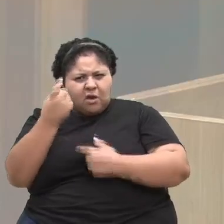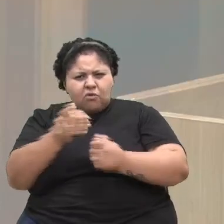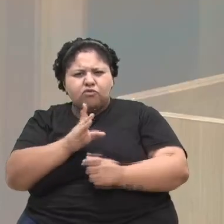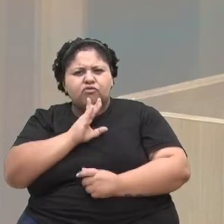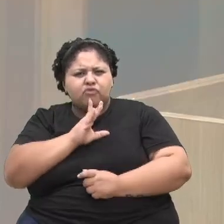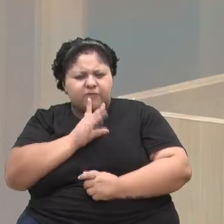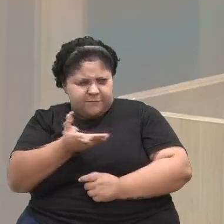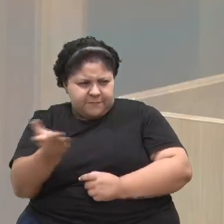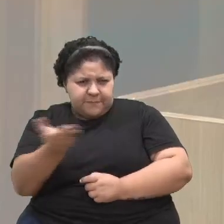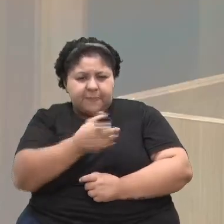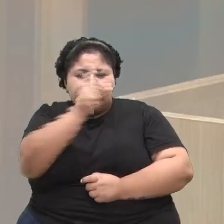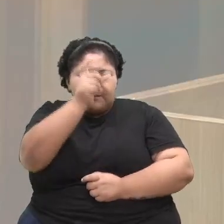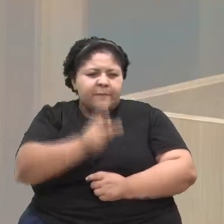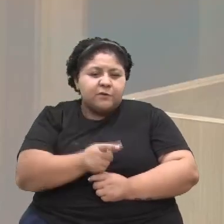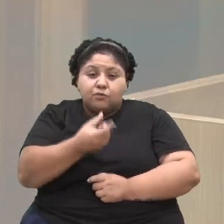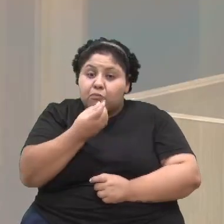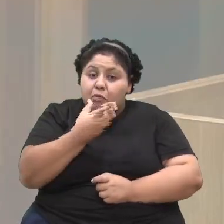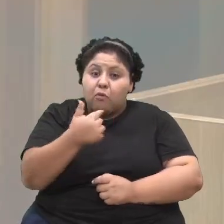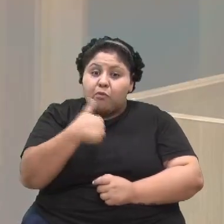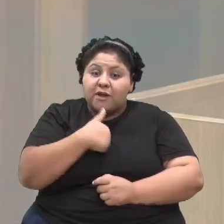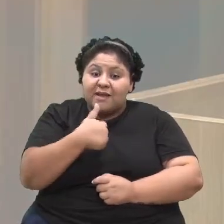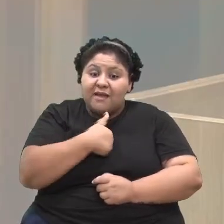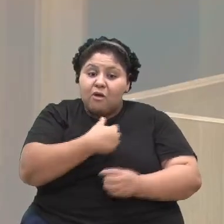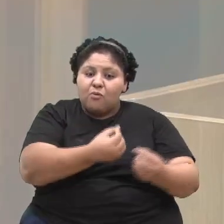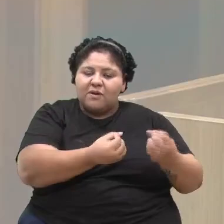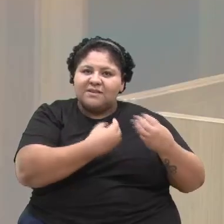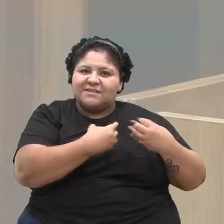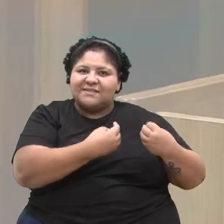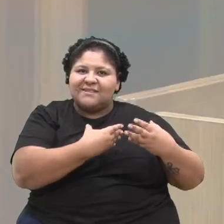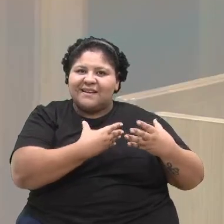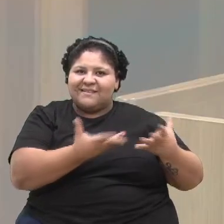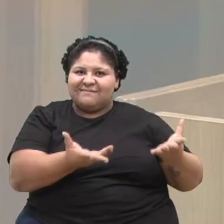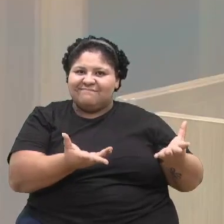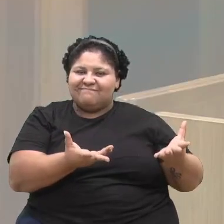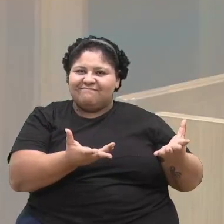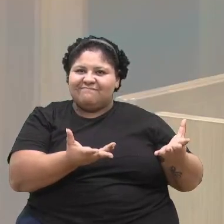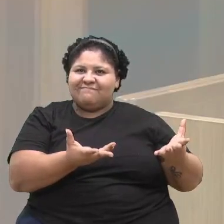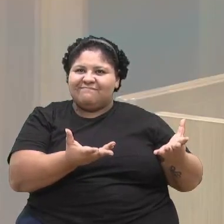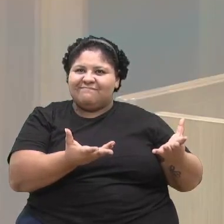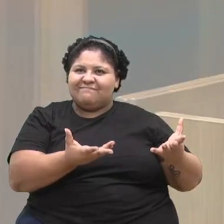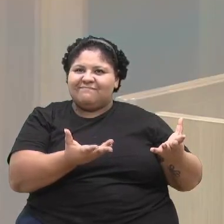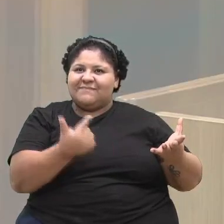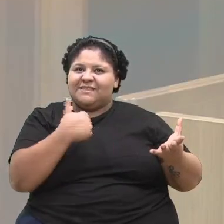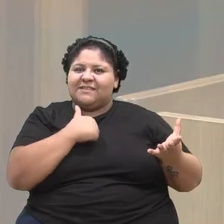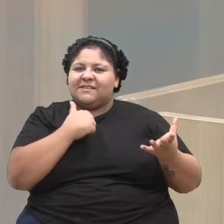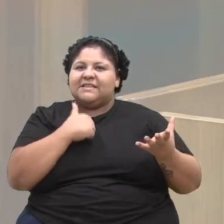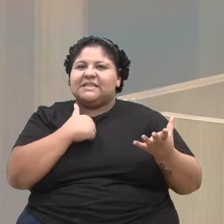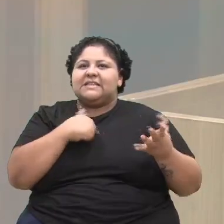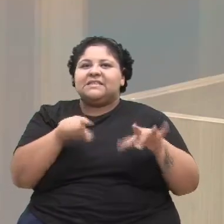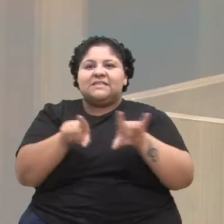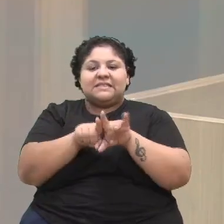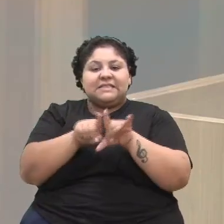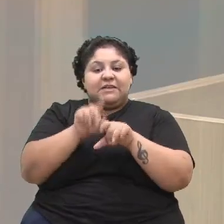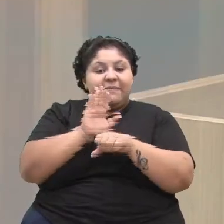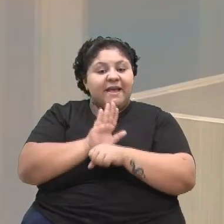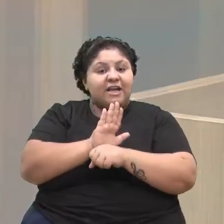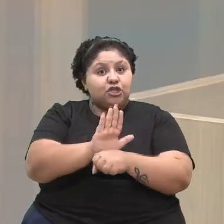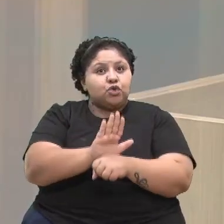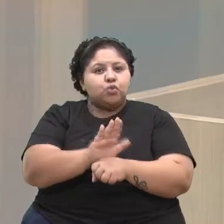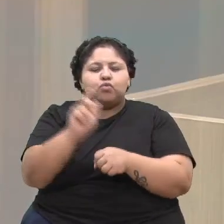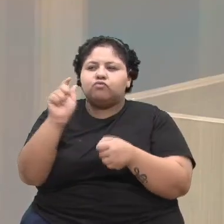uma pessoa do bem, porque eu ensinei ele a ser assim. Então, ele é uma pessoa que também ajuda e